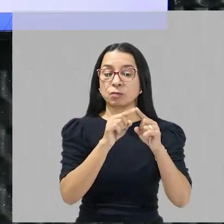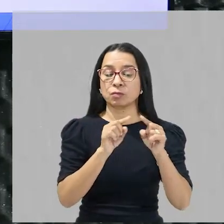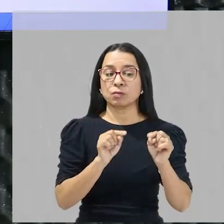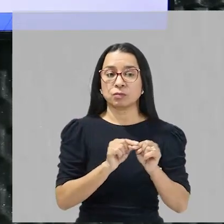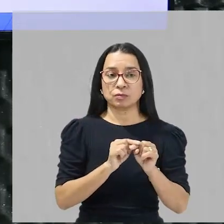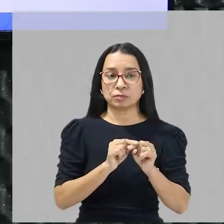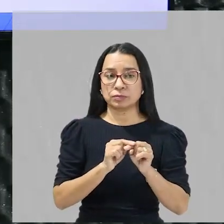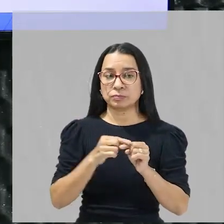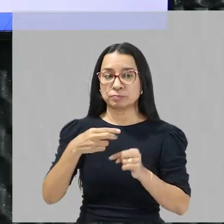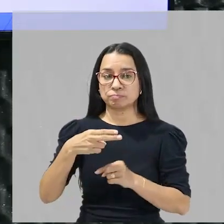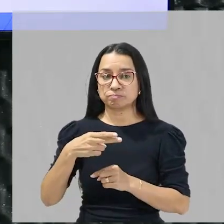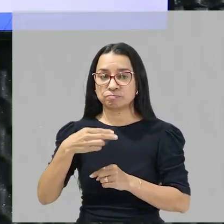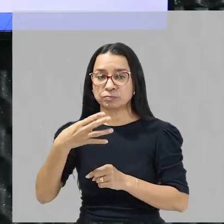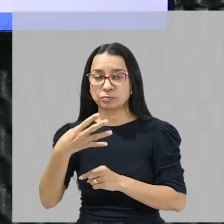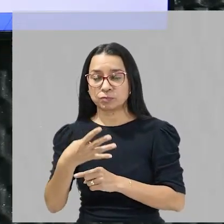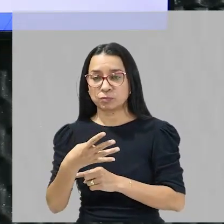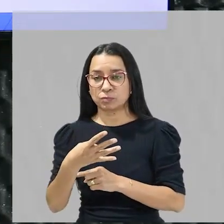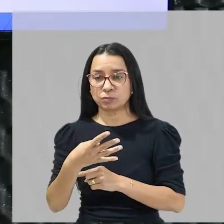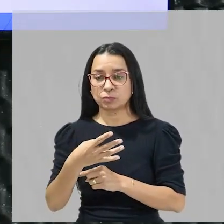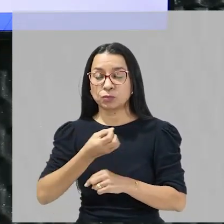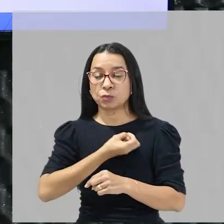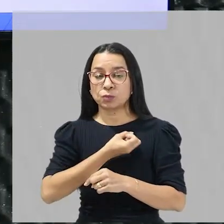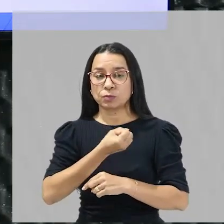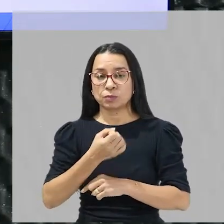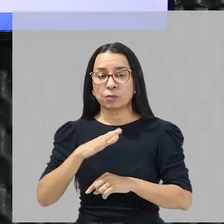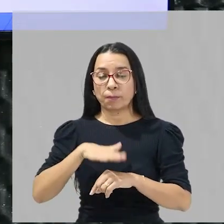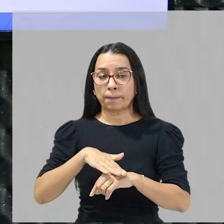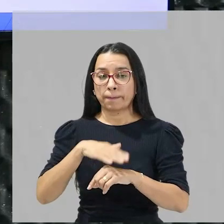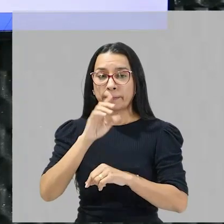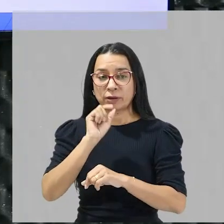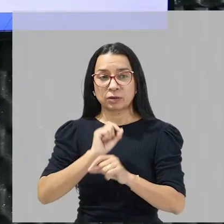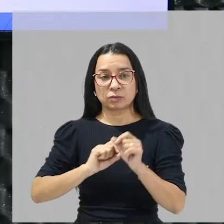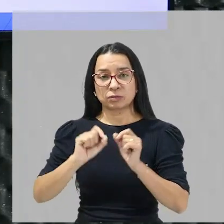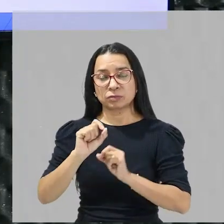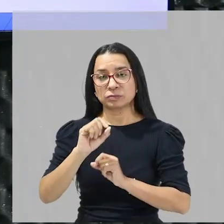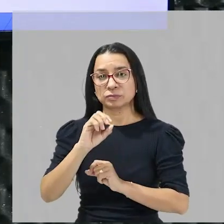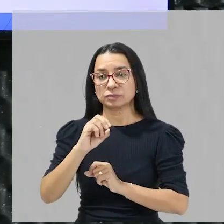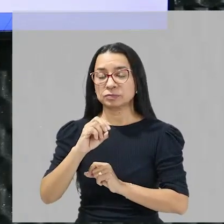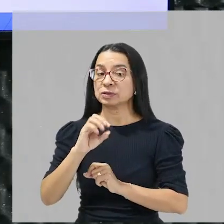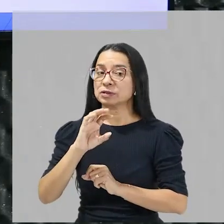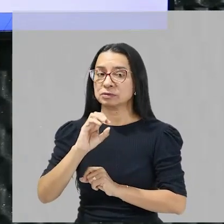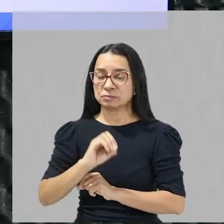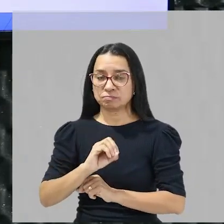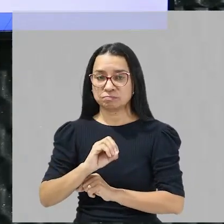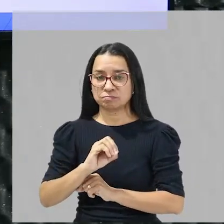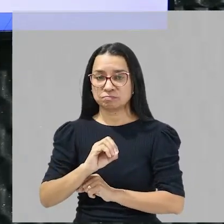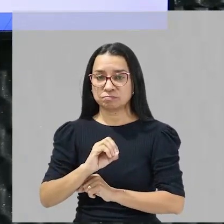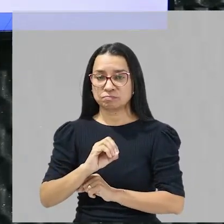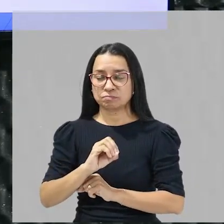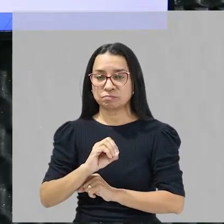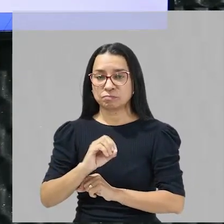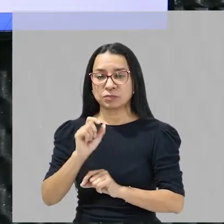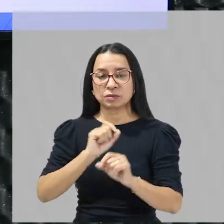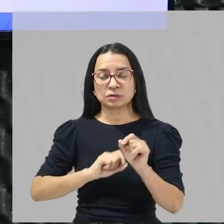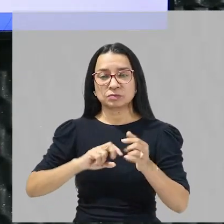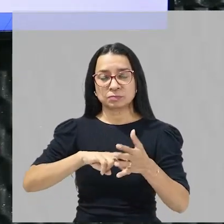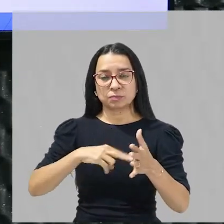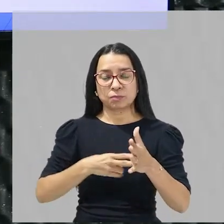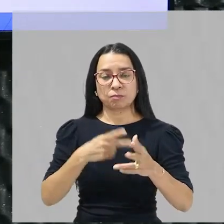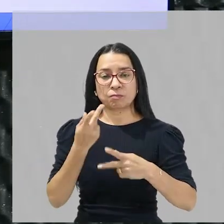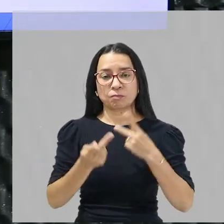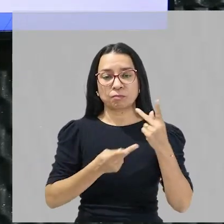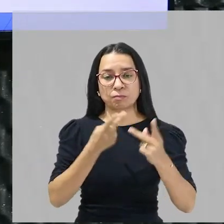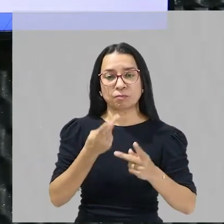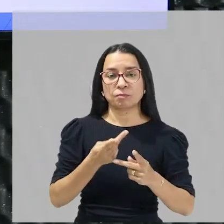4, portanto, um número maior do que zero, e significa dizer que para aquela função lá, nós vamos ter